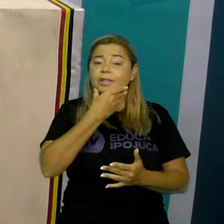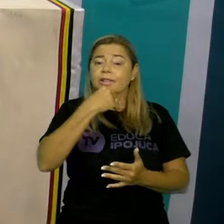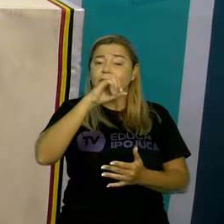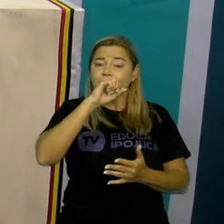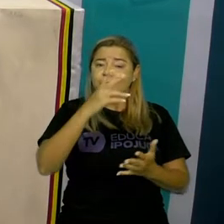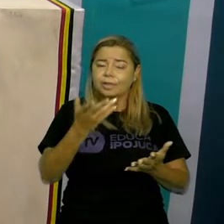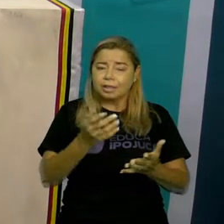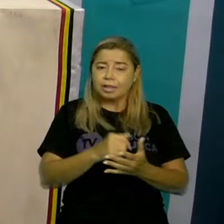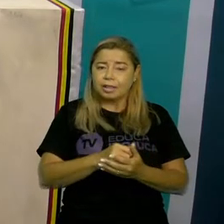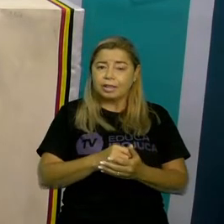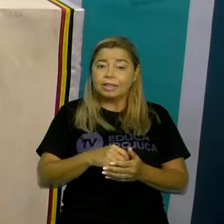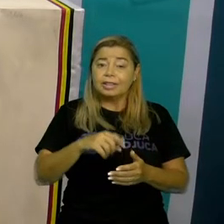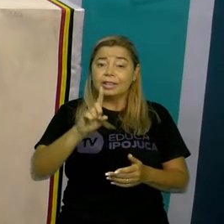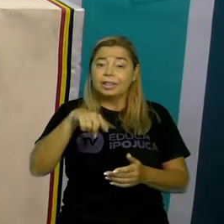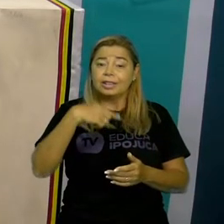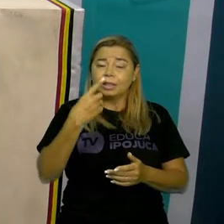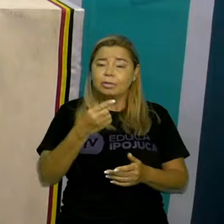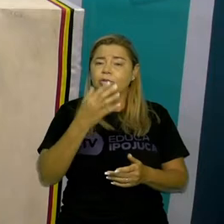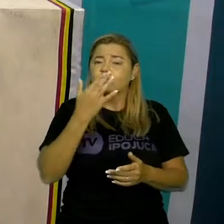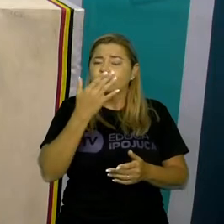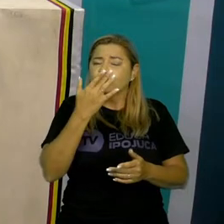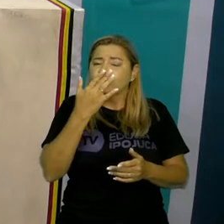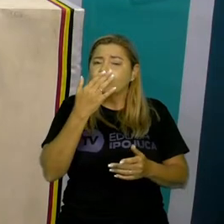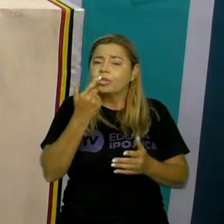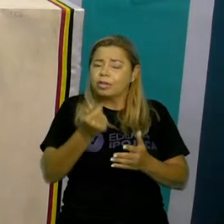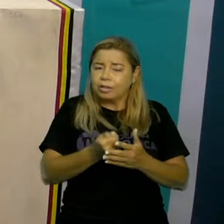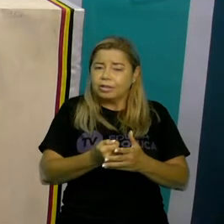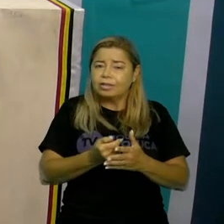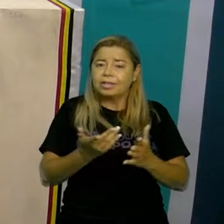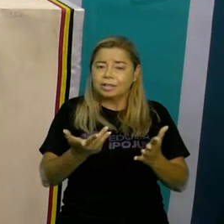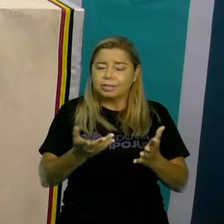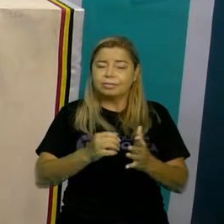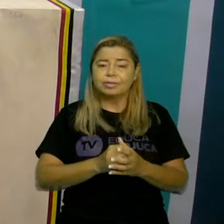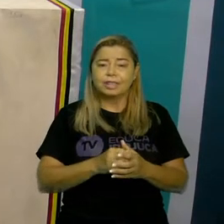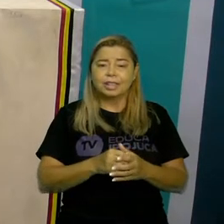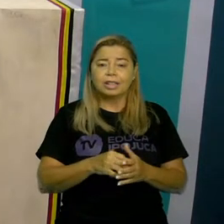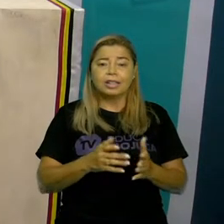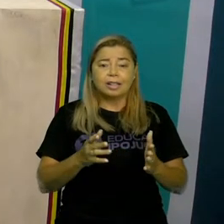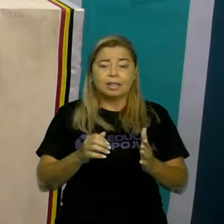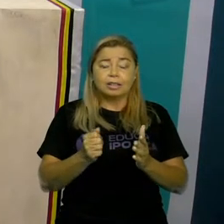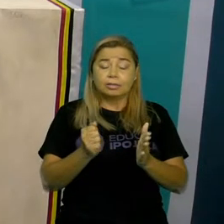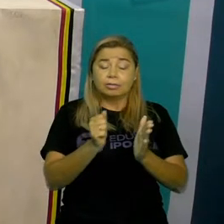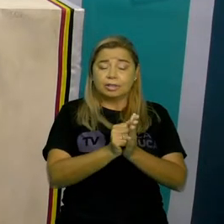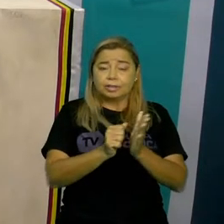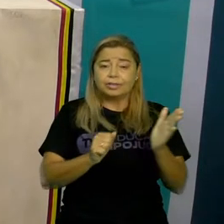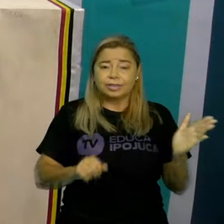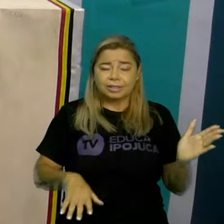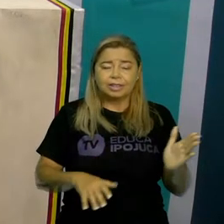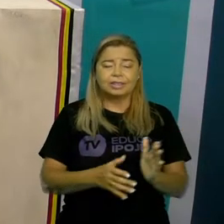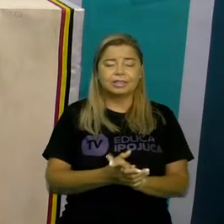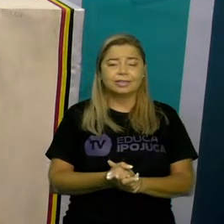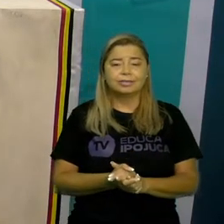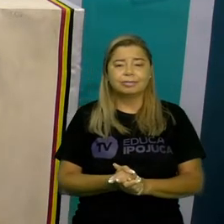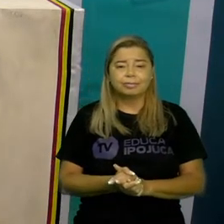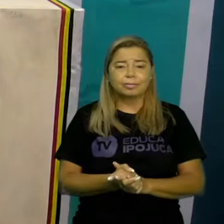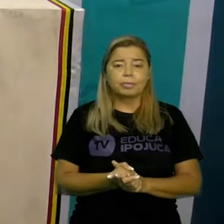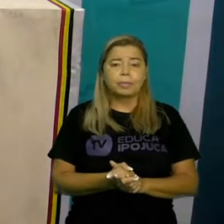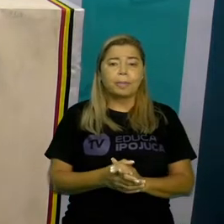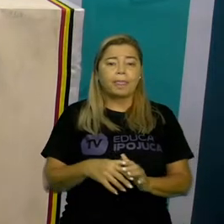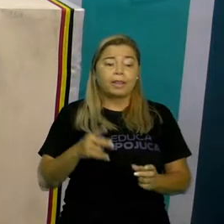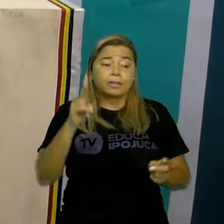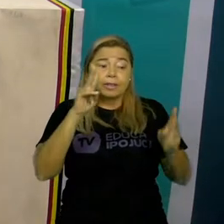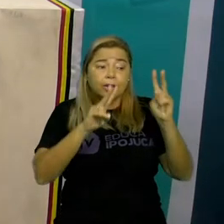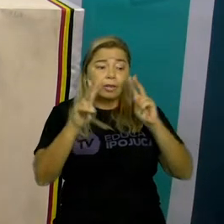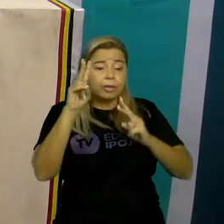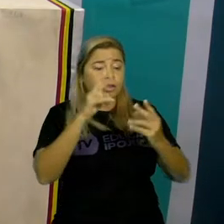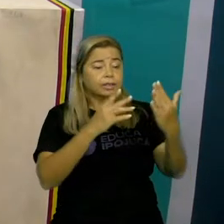deem um colorido bem bonito do autorretrato de vocês, porque vai ser a nossa arte. Então, vocês vão se olhar, né,